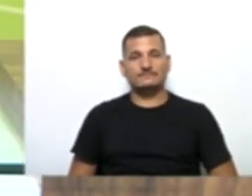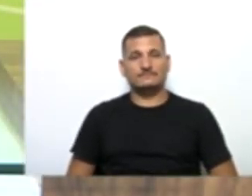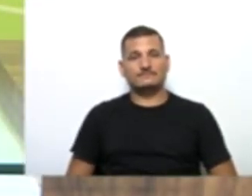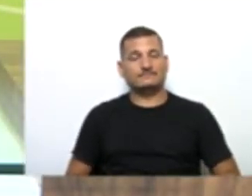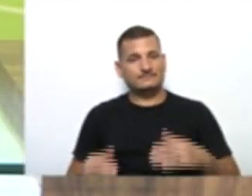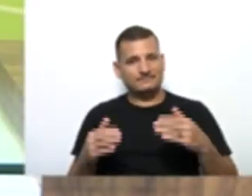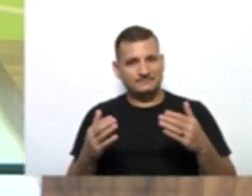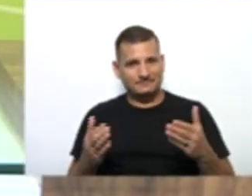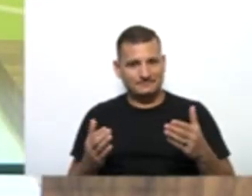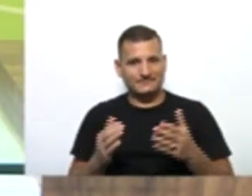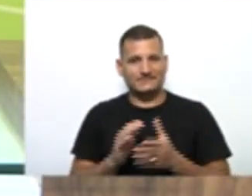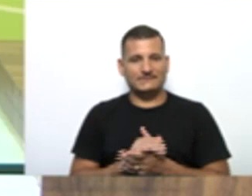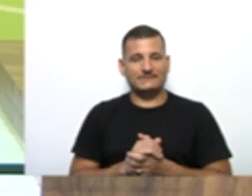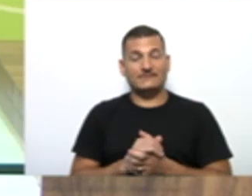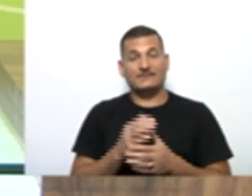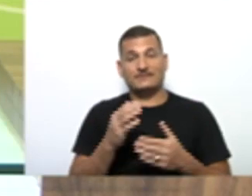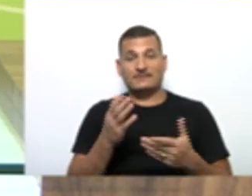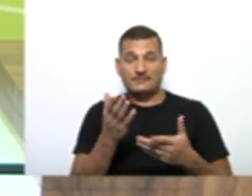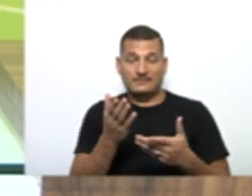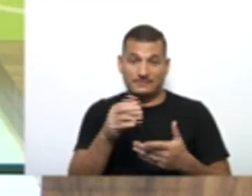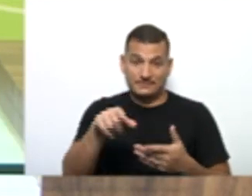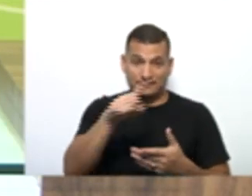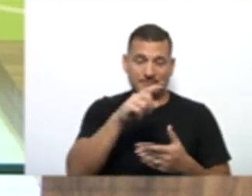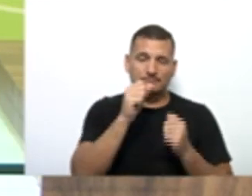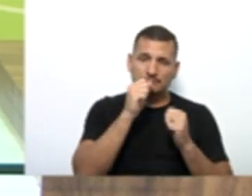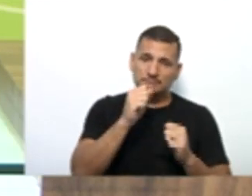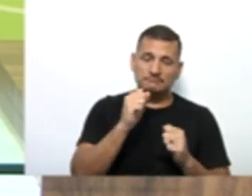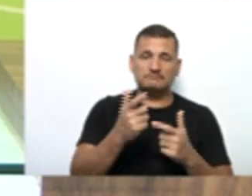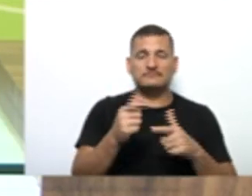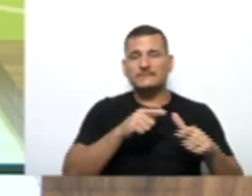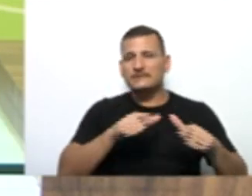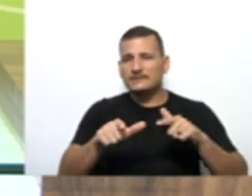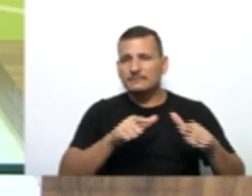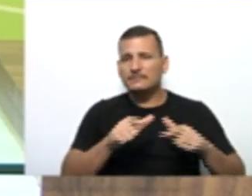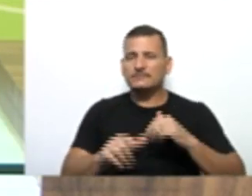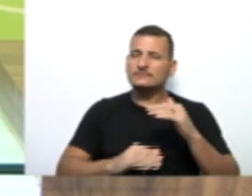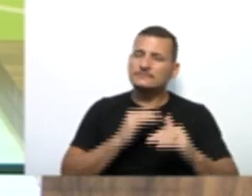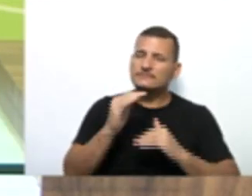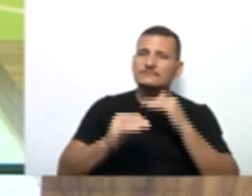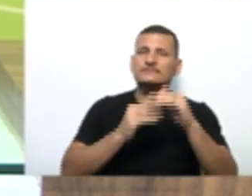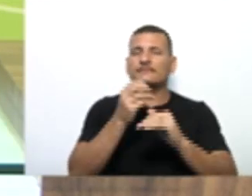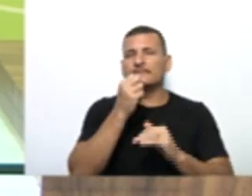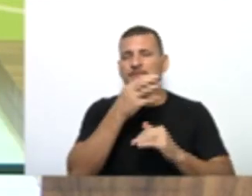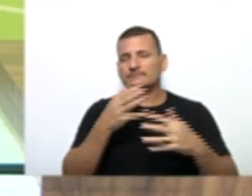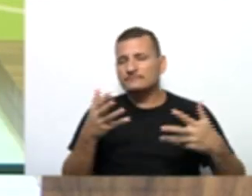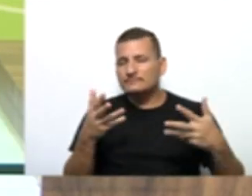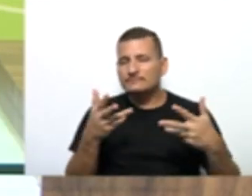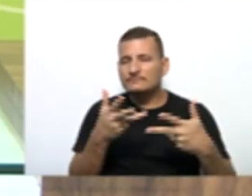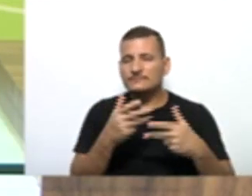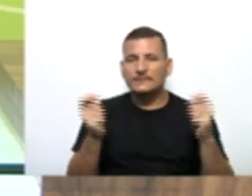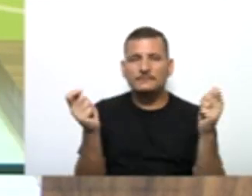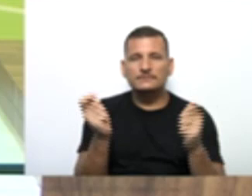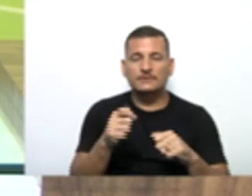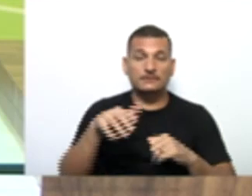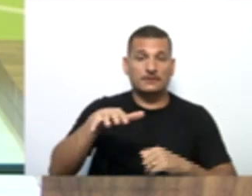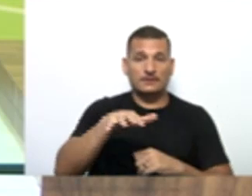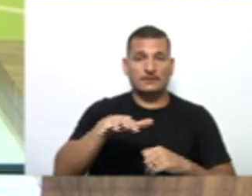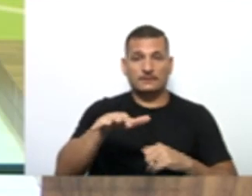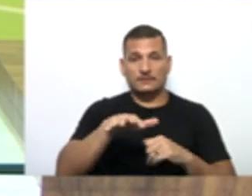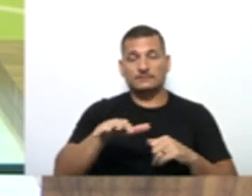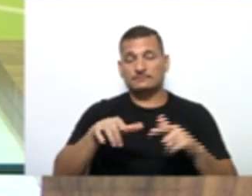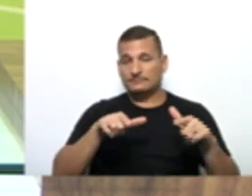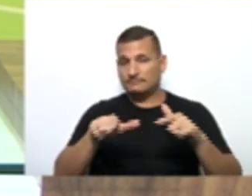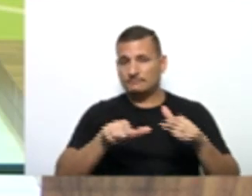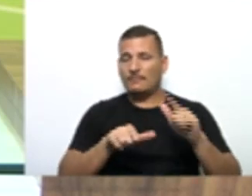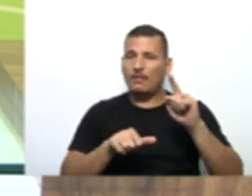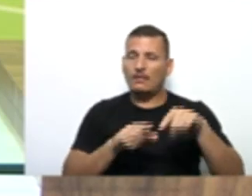Então, alunos, para que vocês possam desenvolver bem as competências, as habilidades de vocês no mercado de trabalho, é extremamente